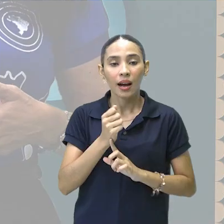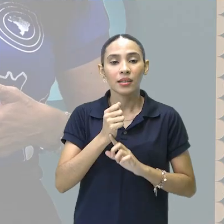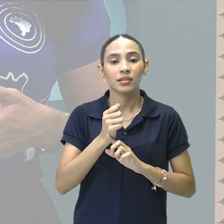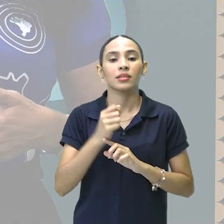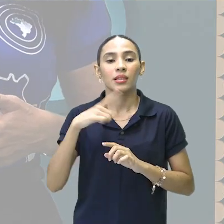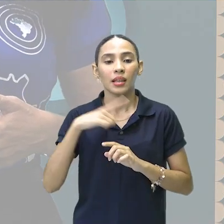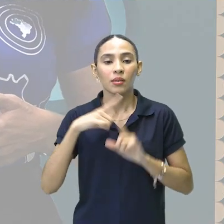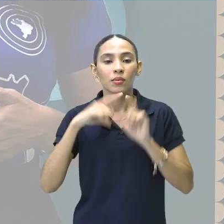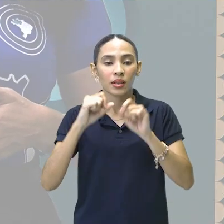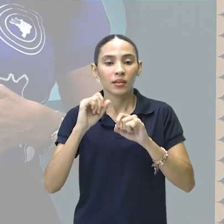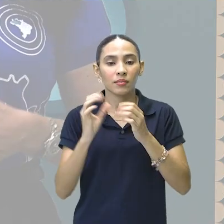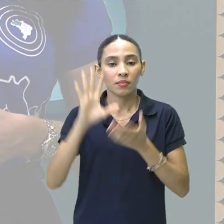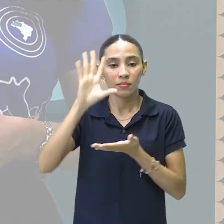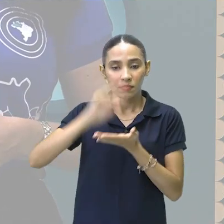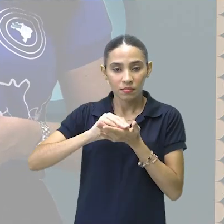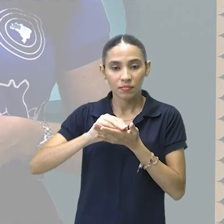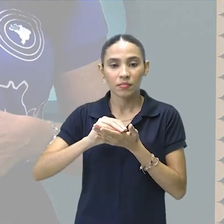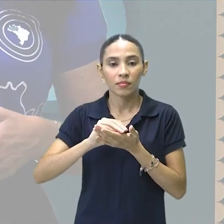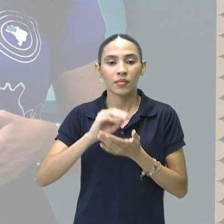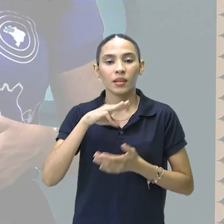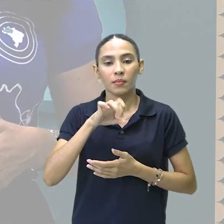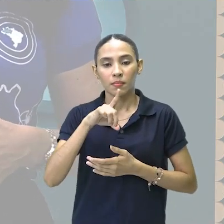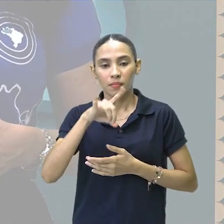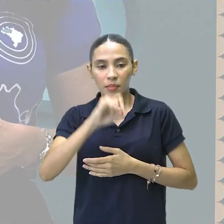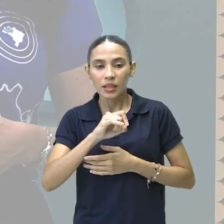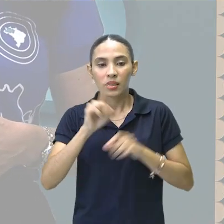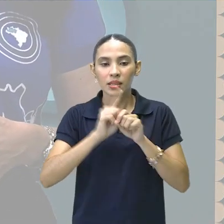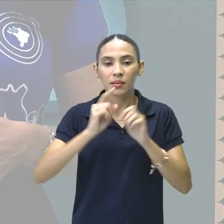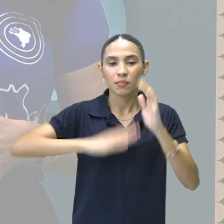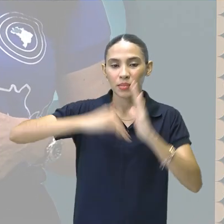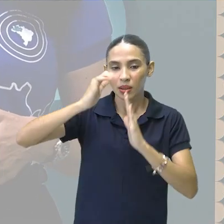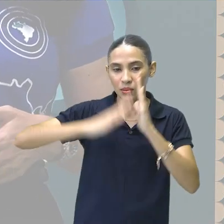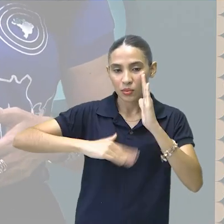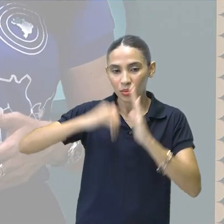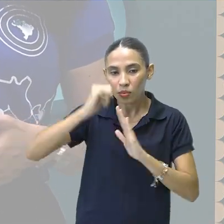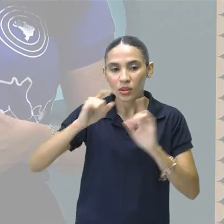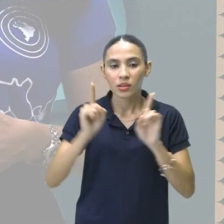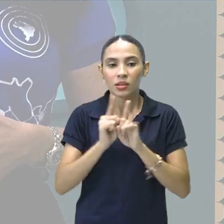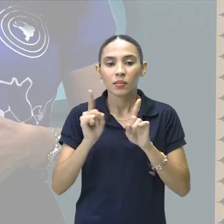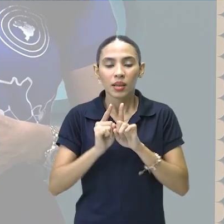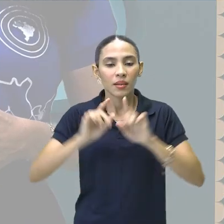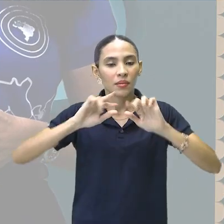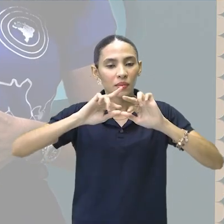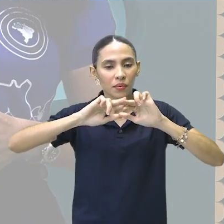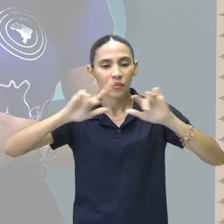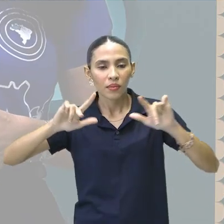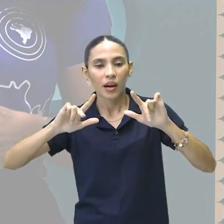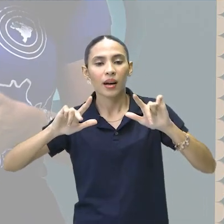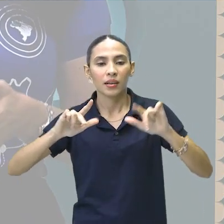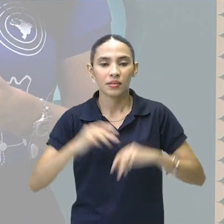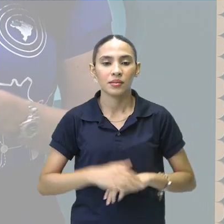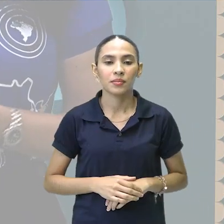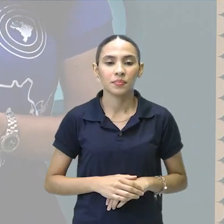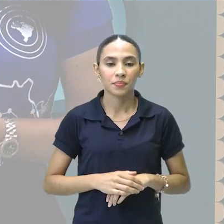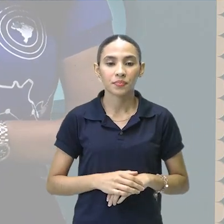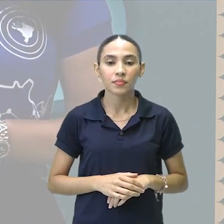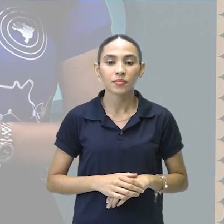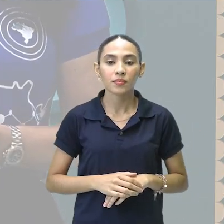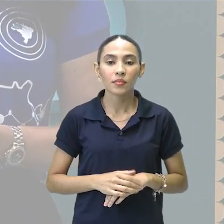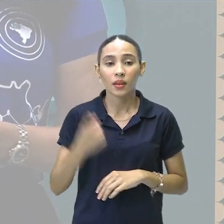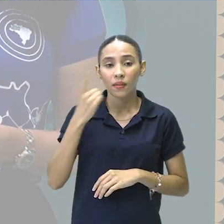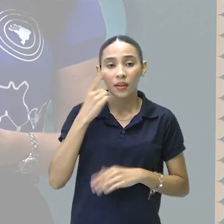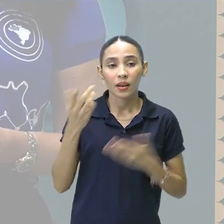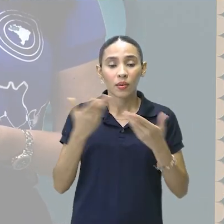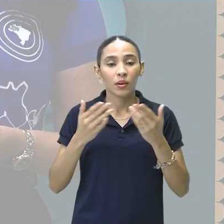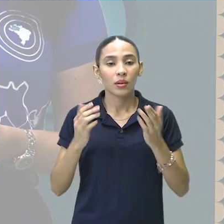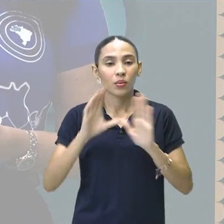peças armazenadas em mídia física, como pinturas digitais, bem como galerias e ensaios. Vamos agora